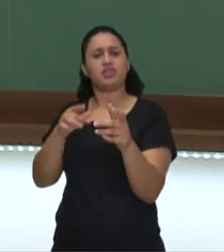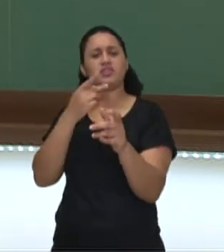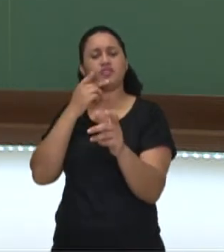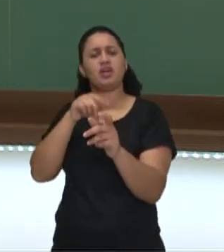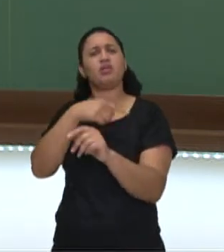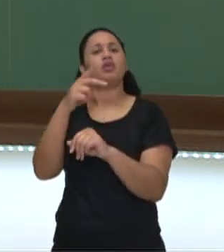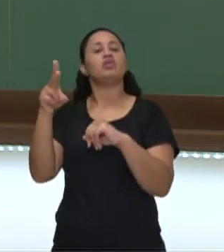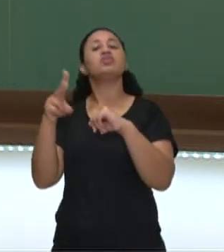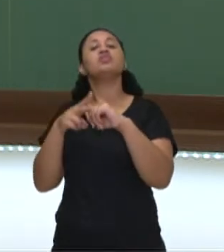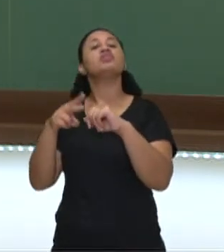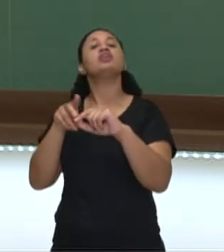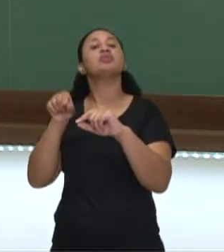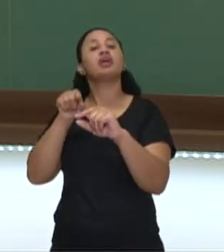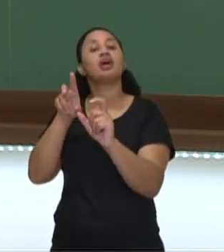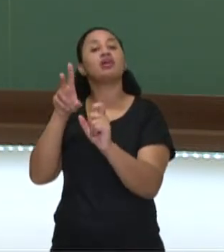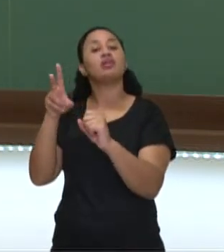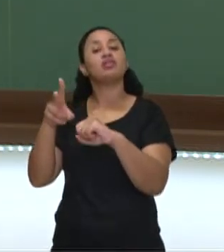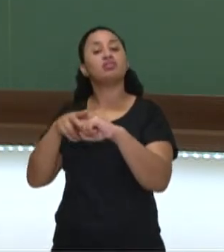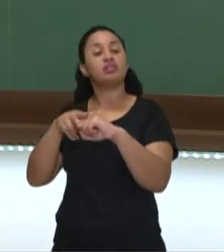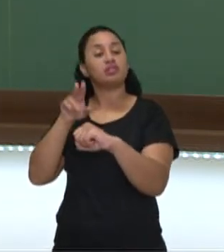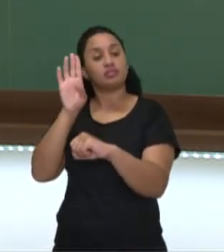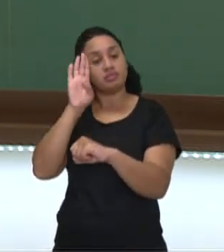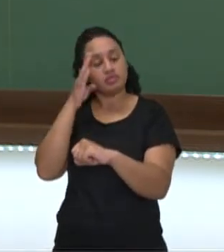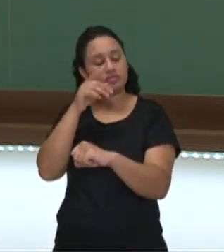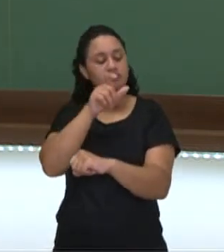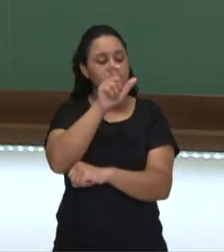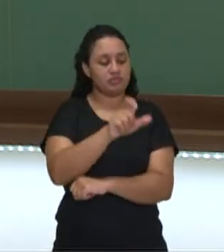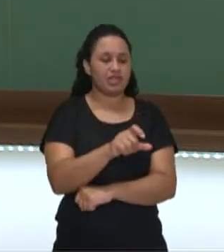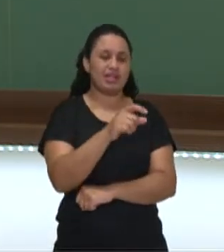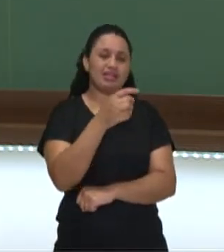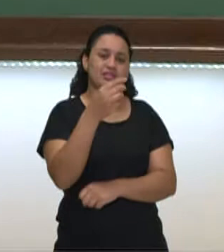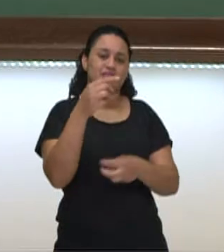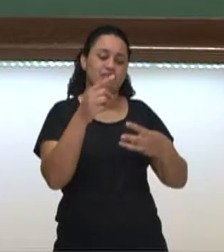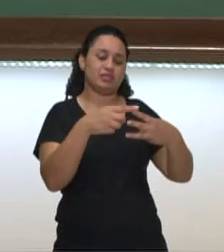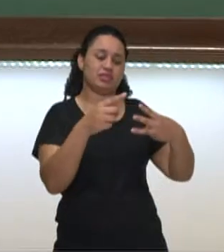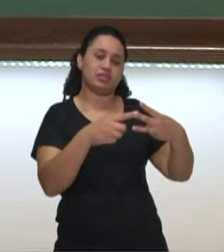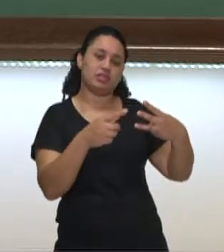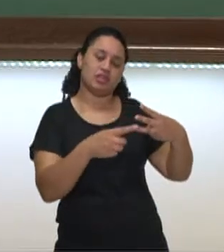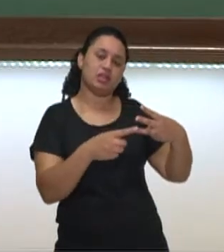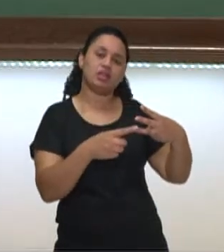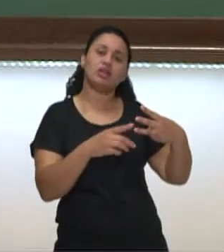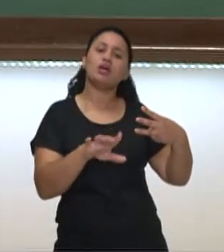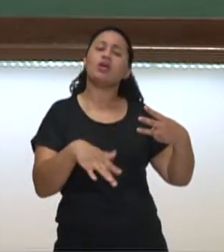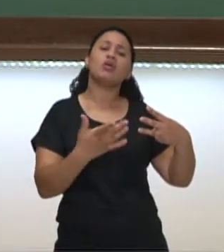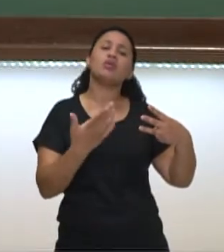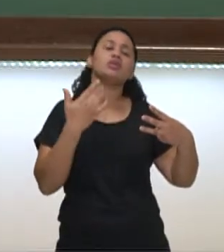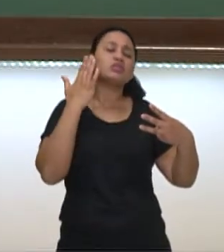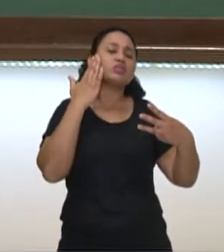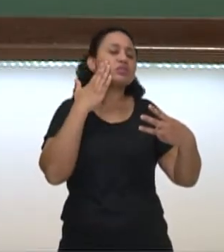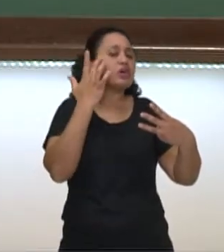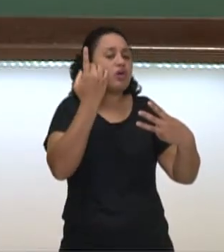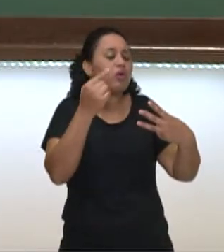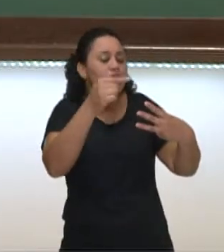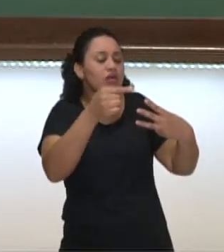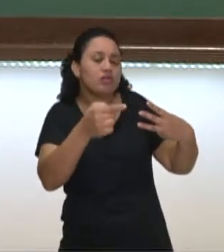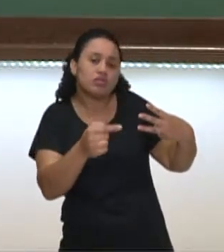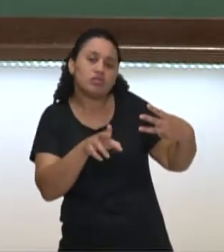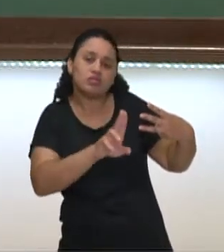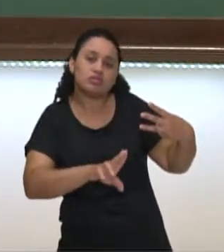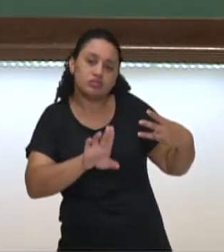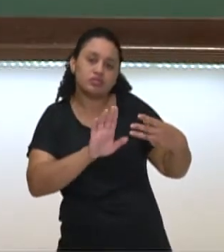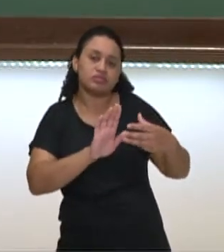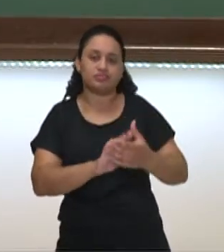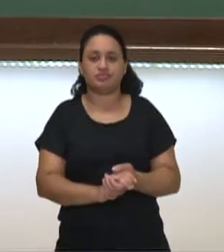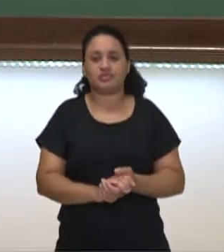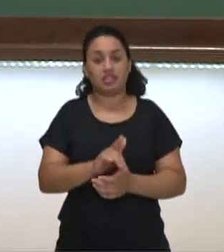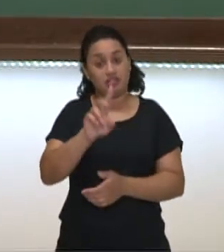verbo principal. Daí você pensa, beleza, eu tenho três alternativas aqui, três opções de verbo to be, quando que eu uso uma e quando que eu uso a outra. É